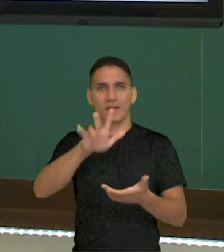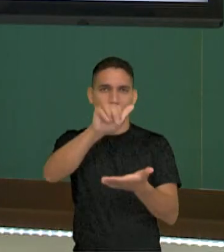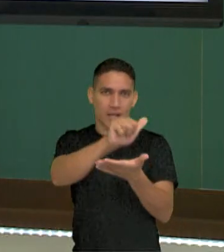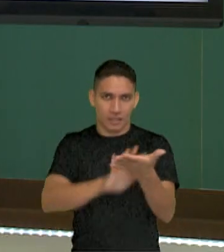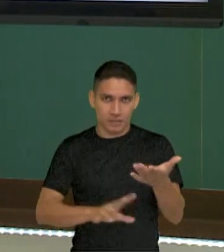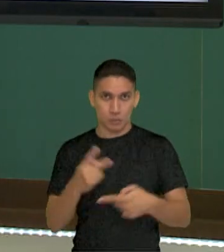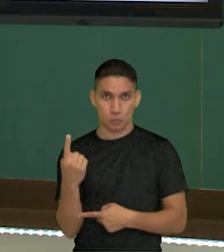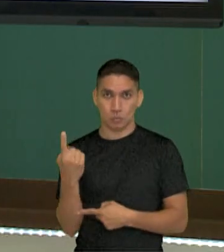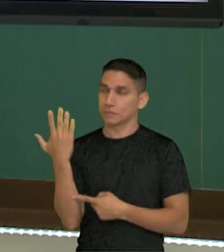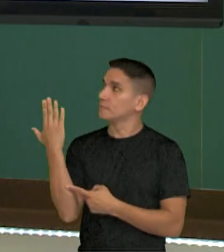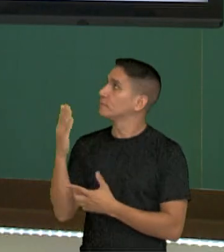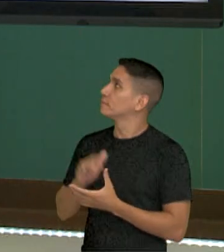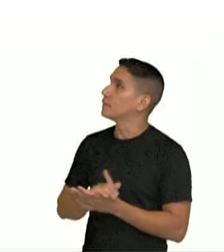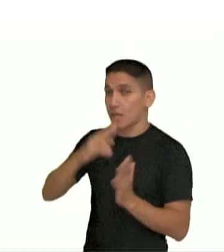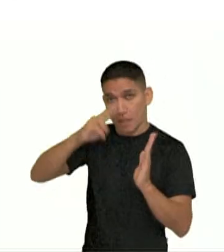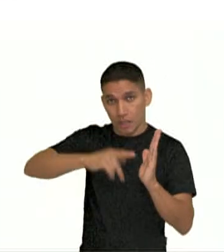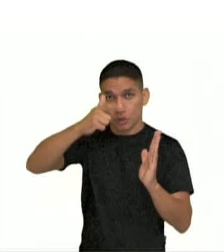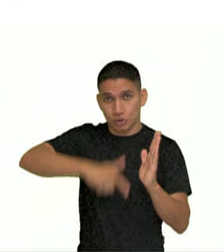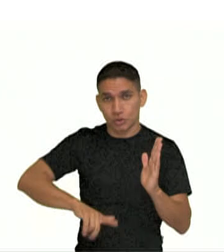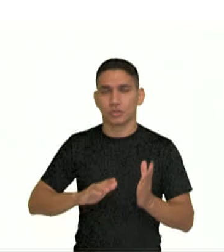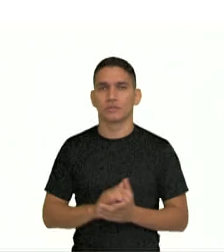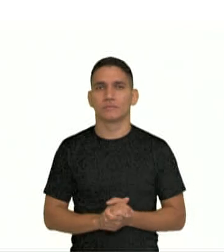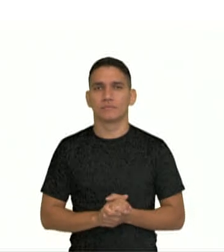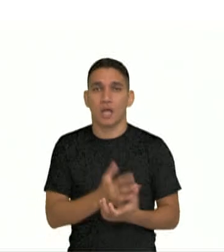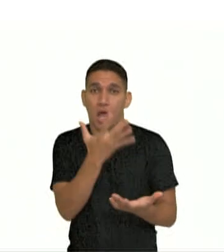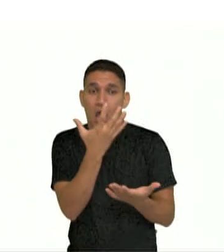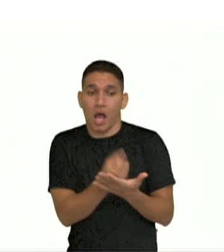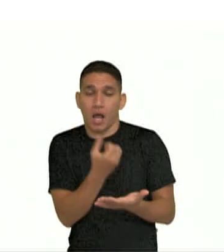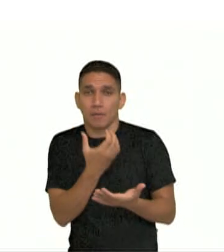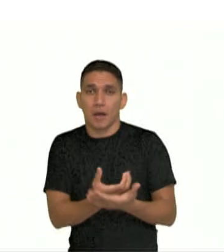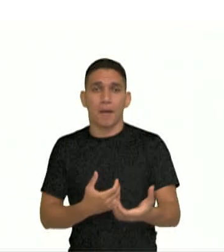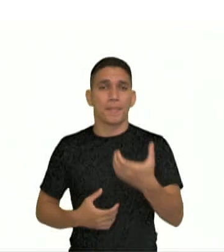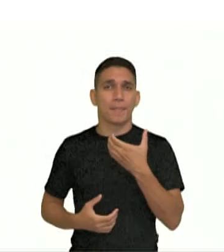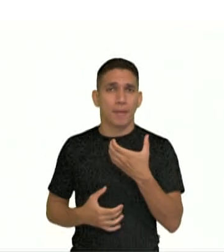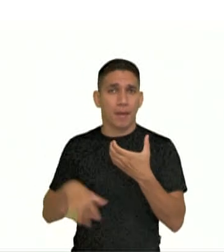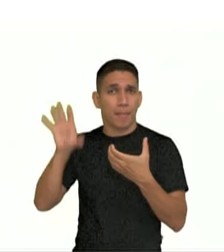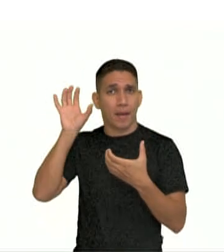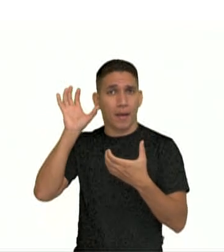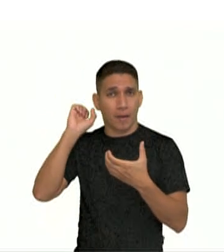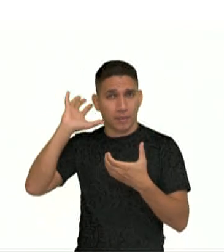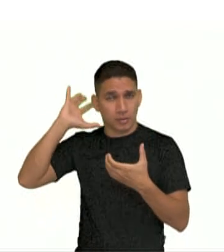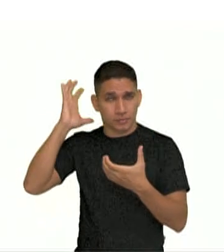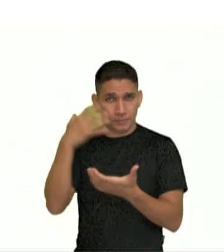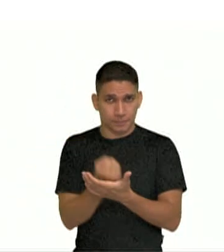1. Releia. Para gravar um podcast